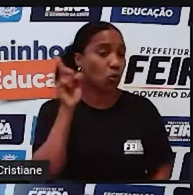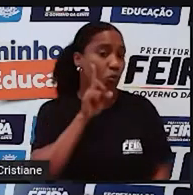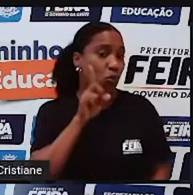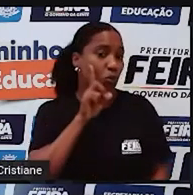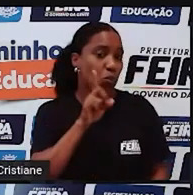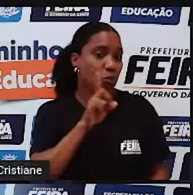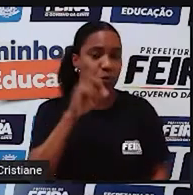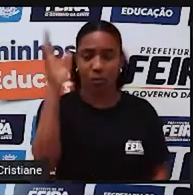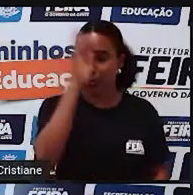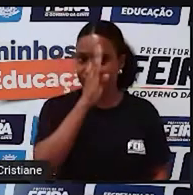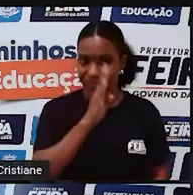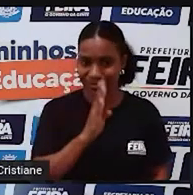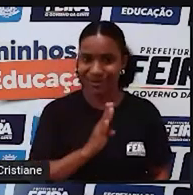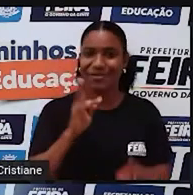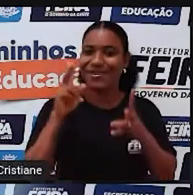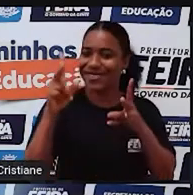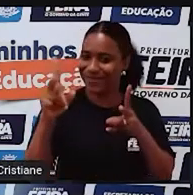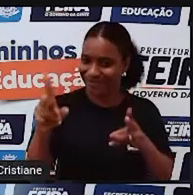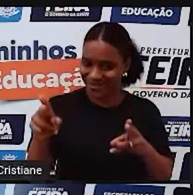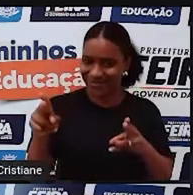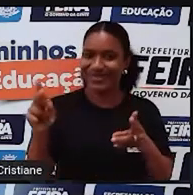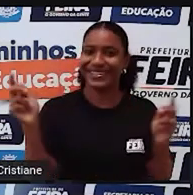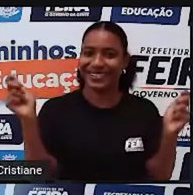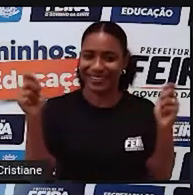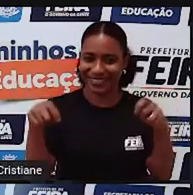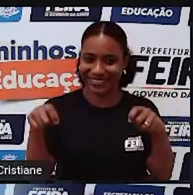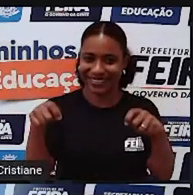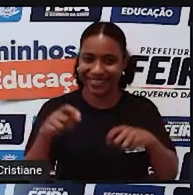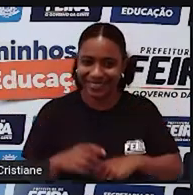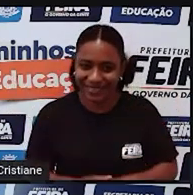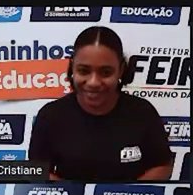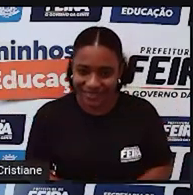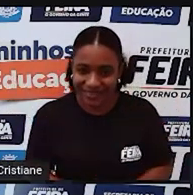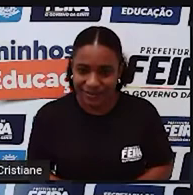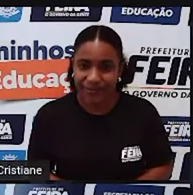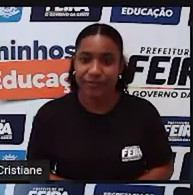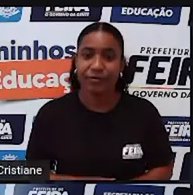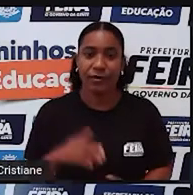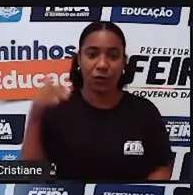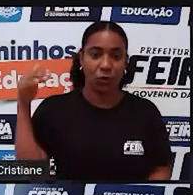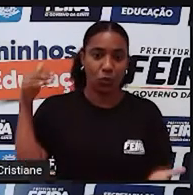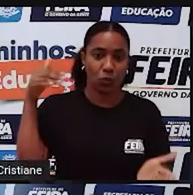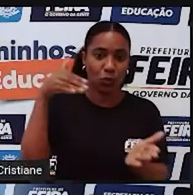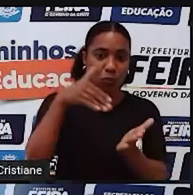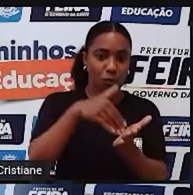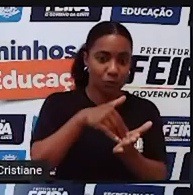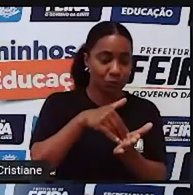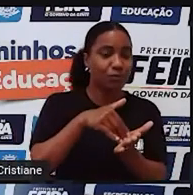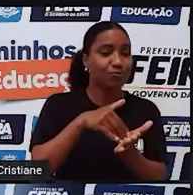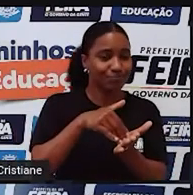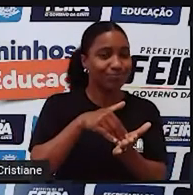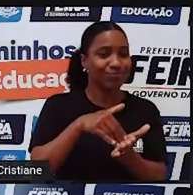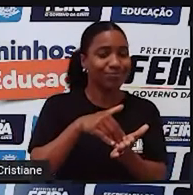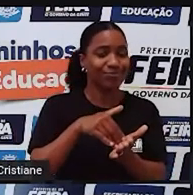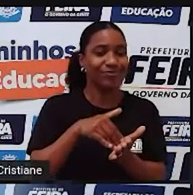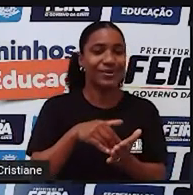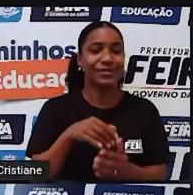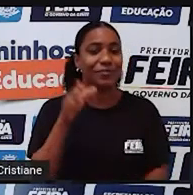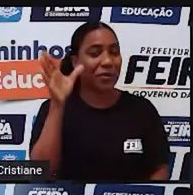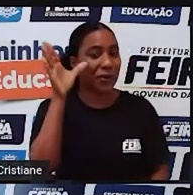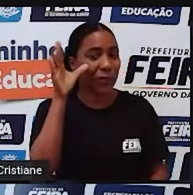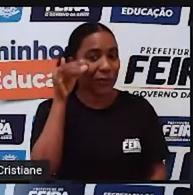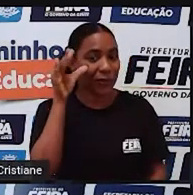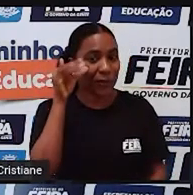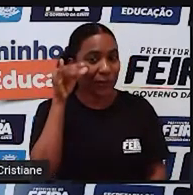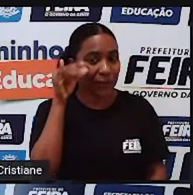forma de cumprimento. Neste caso aqui, na nossa última imagem, eu trago para vocês uma